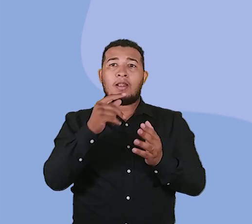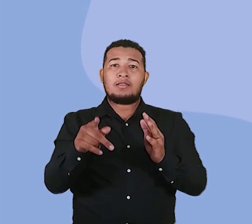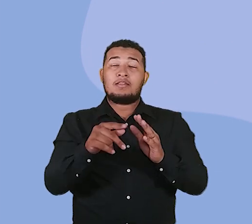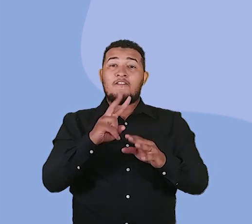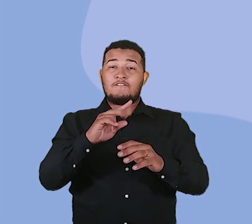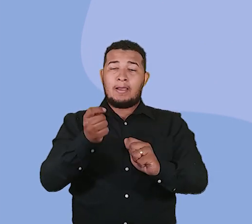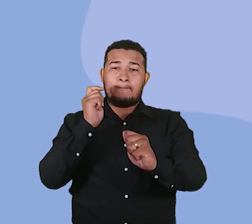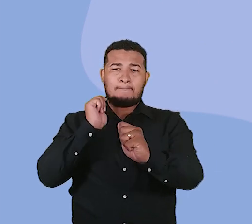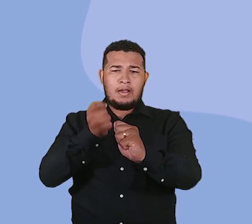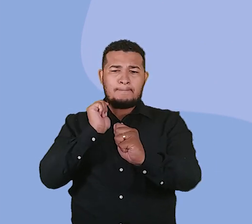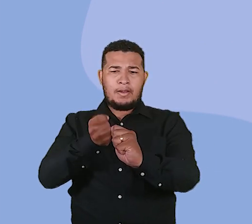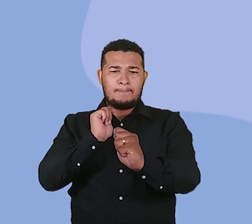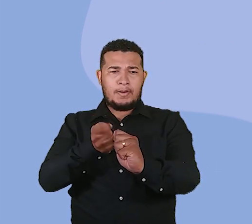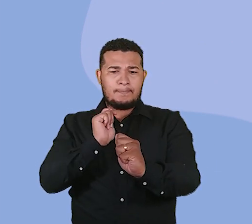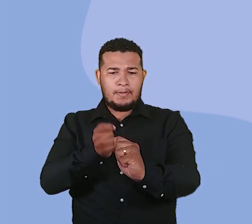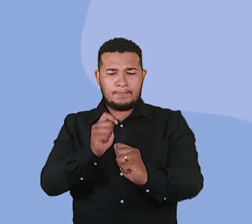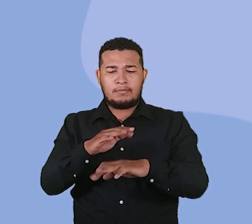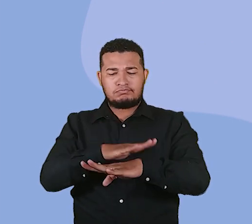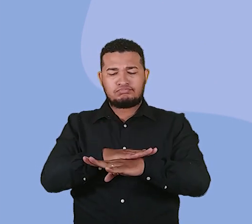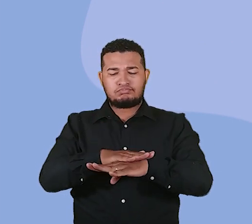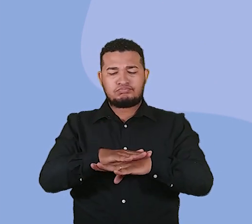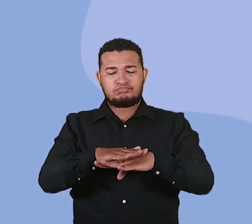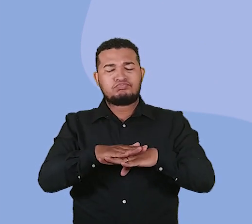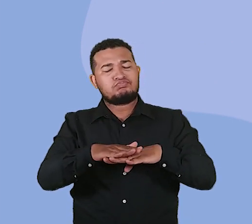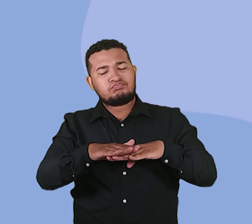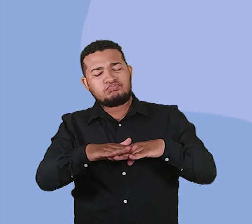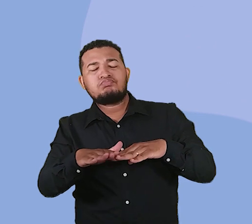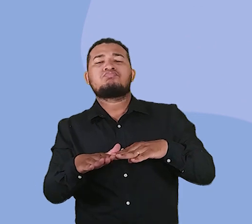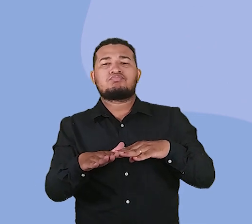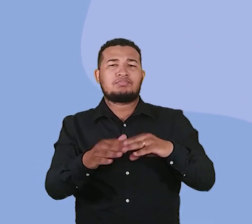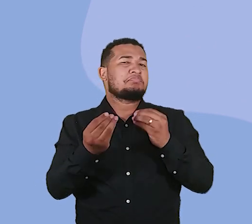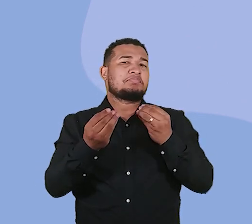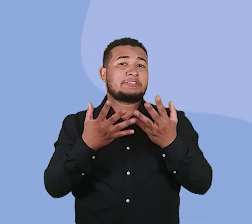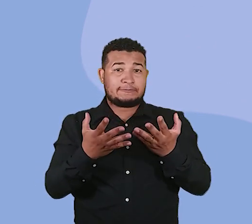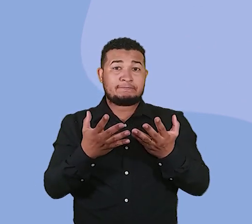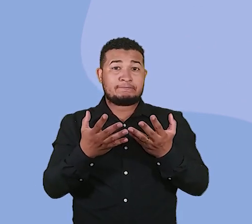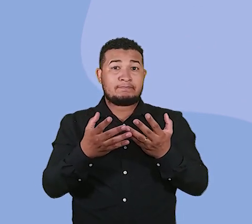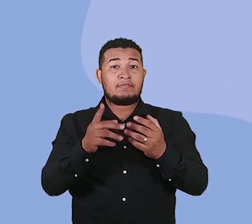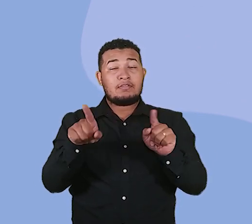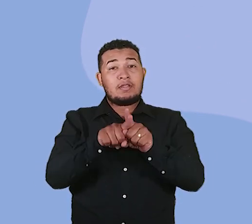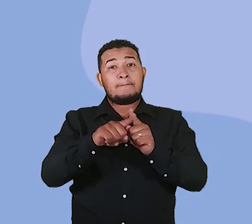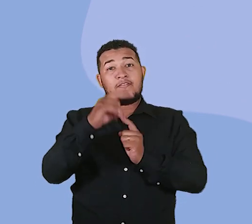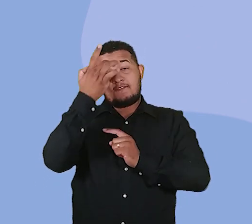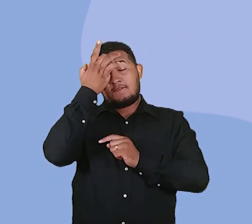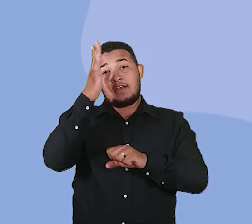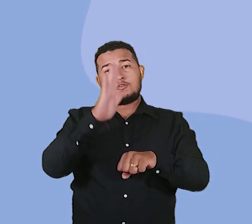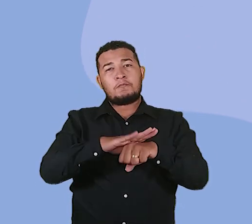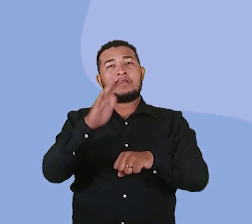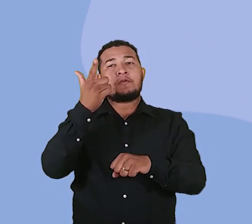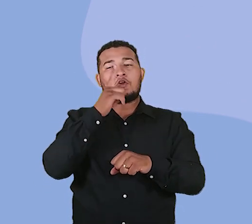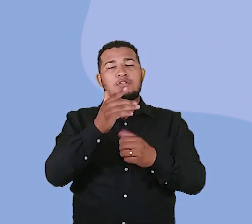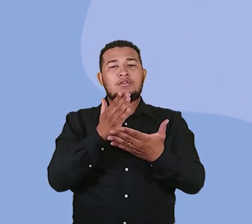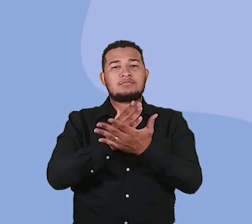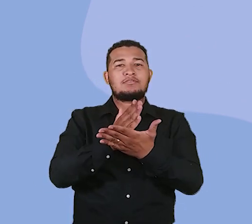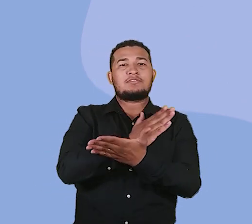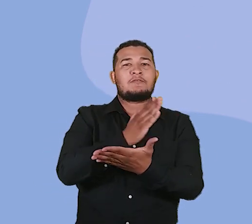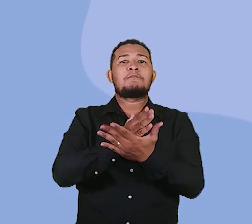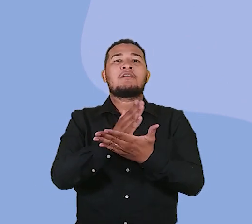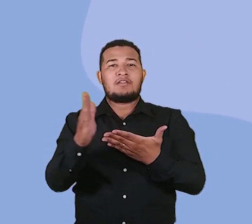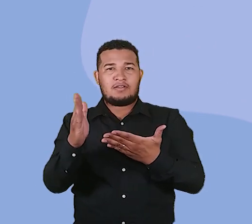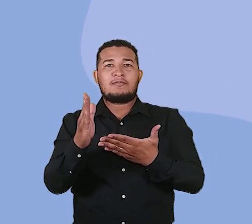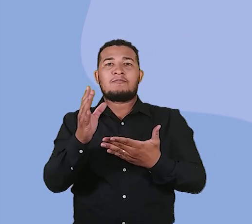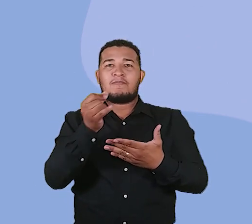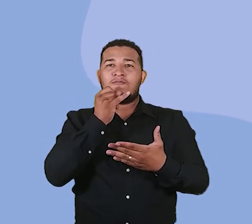troncos eles vão com um martelo e batem atrás da cunha e e é mais fácil né separar